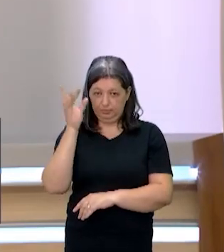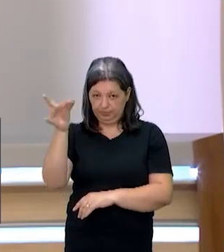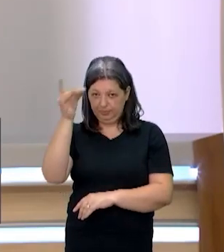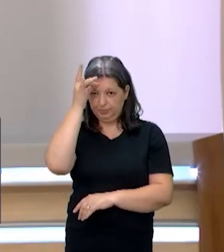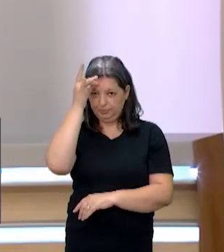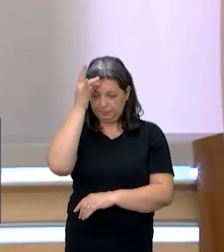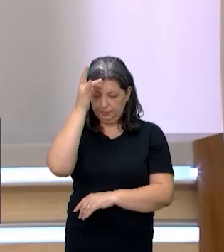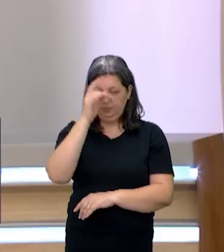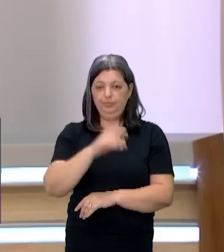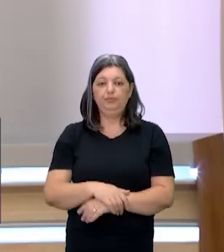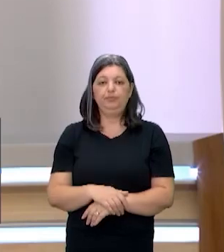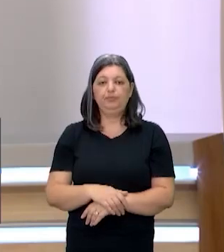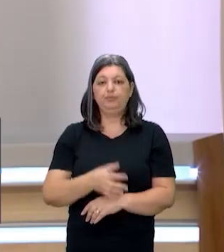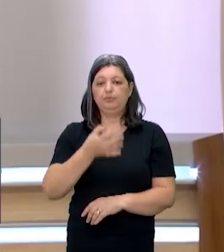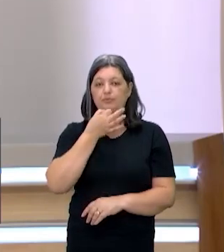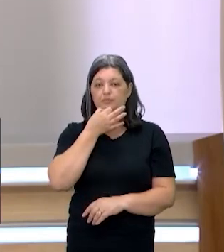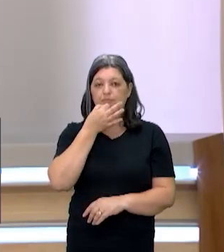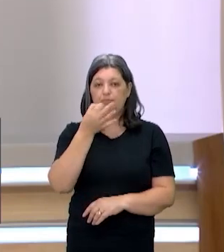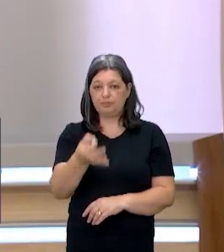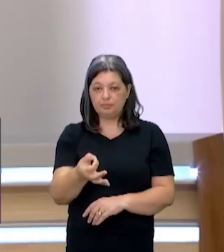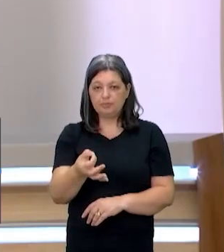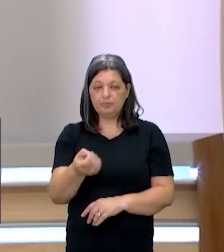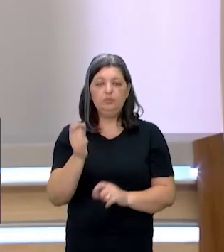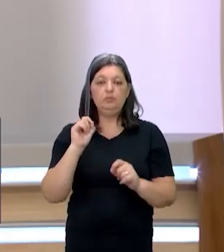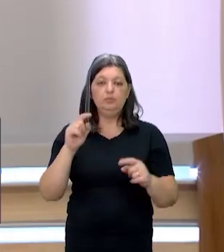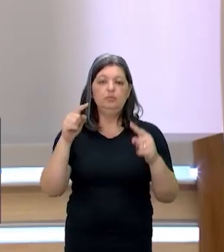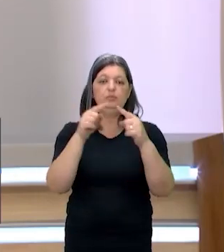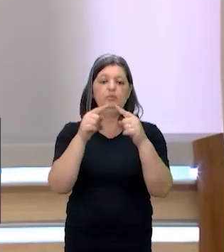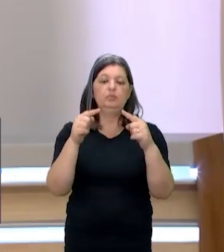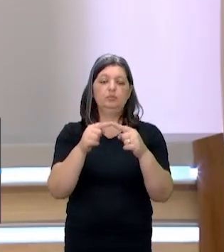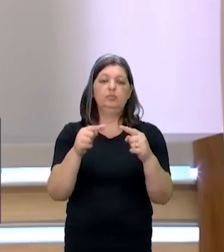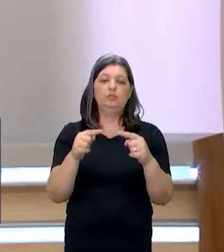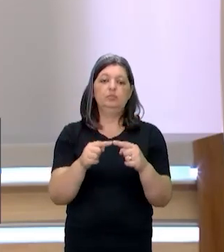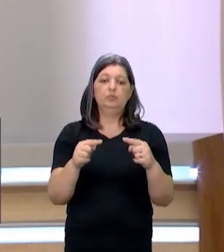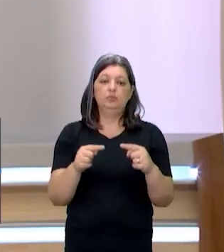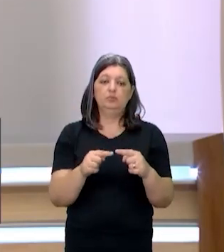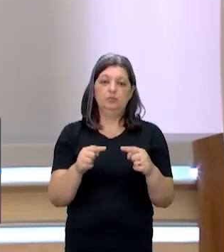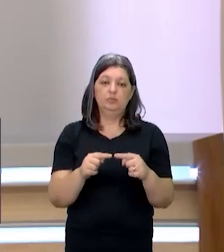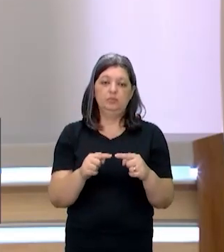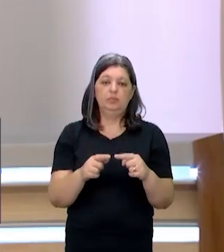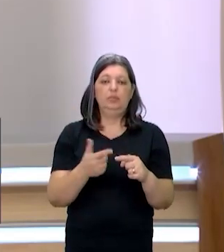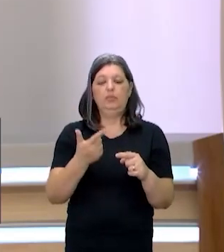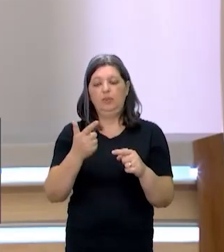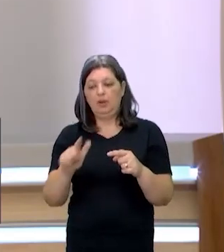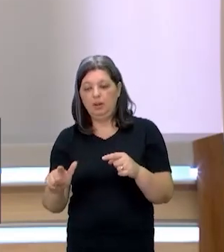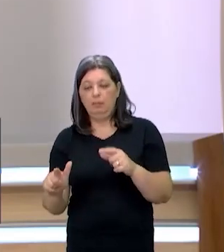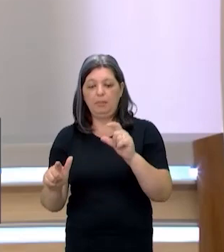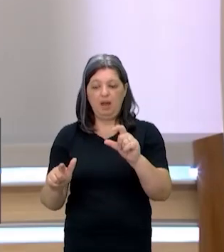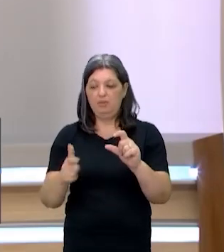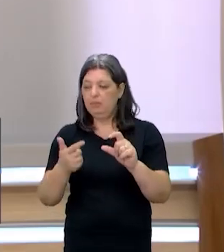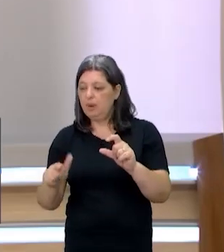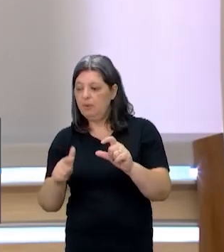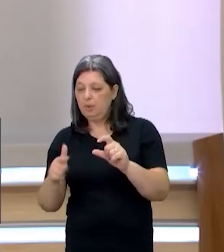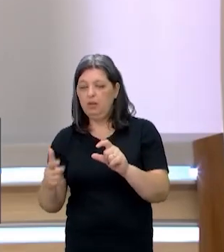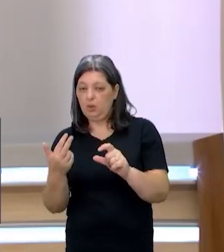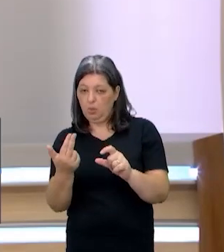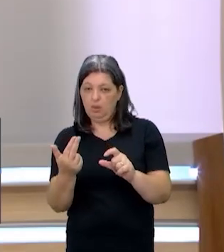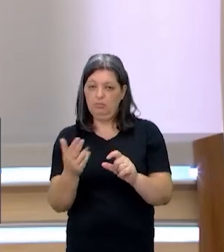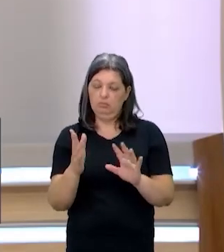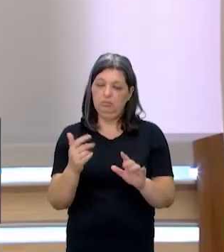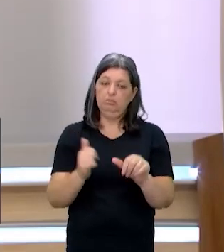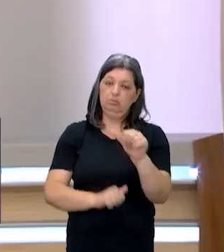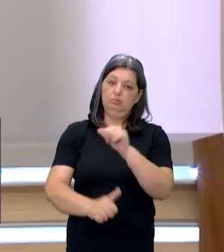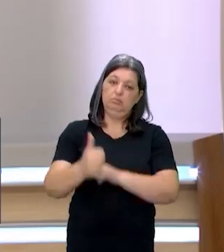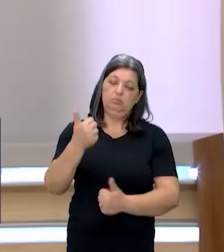Tema, tese, argumentos e os conectivos que a gente usa para não ficar repetindo a mesma palavra no texto, tá bom?